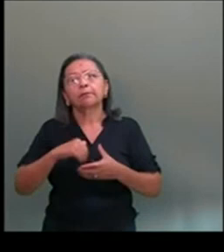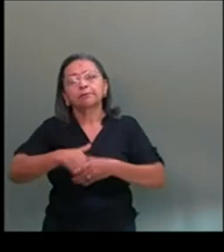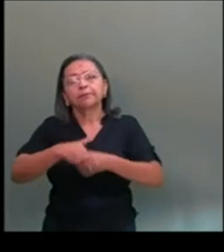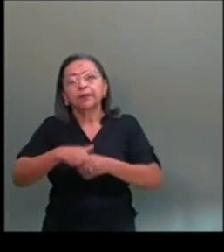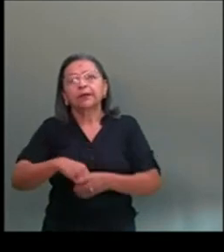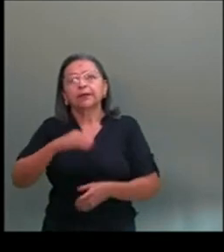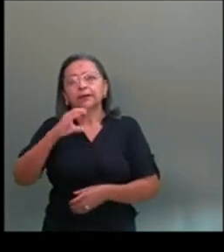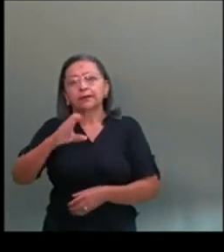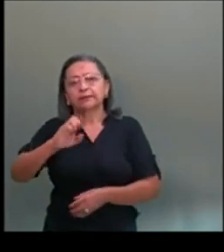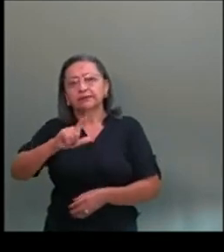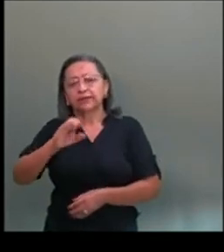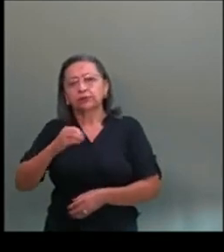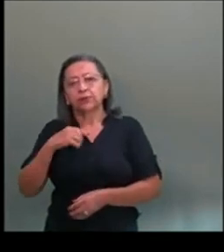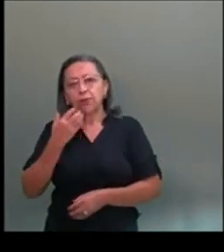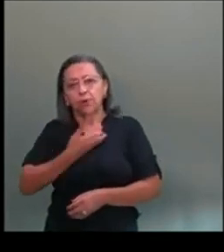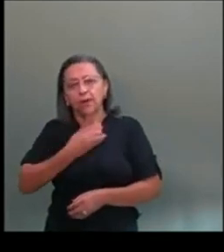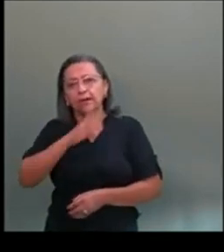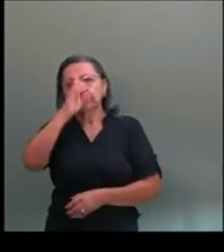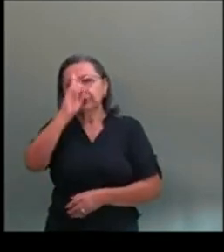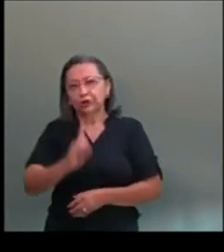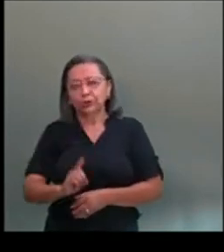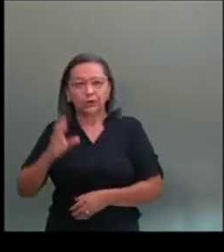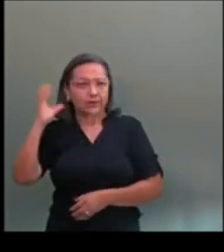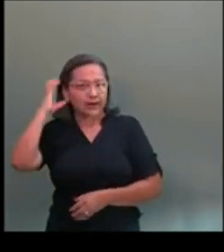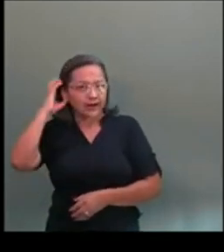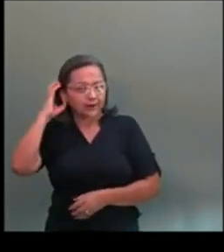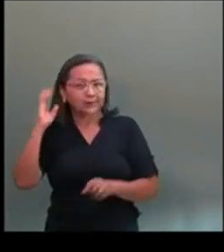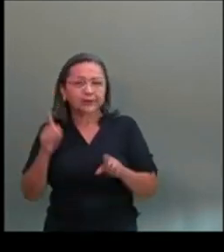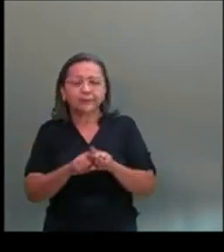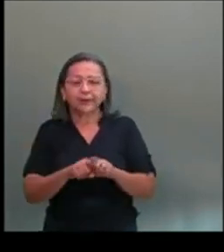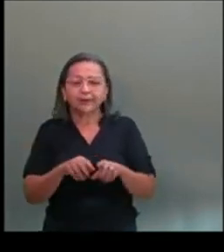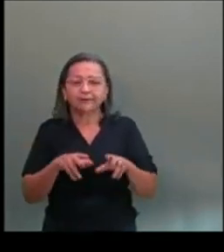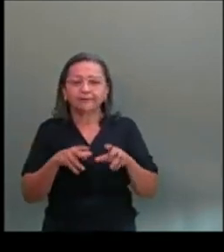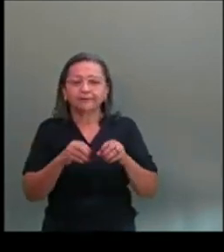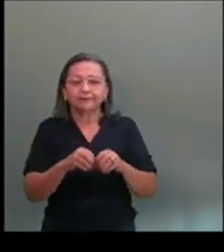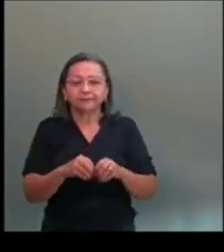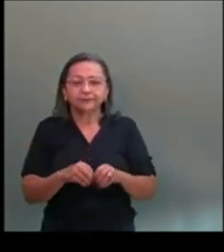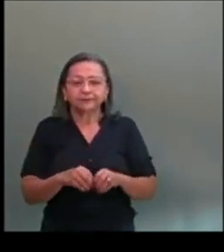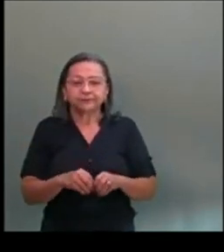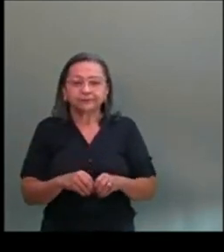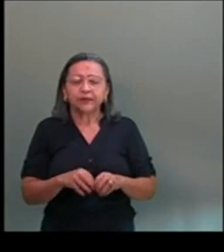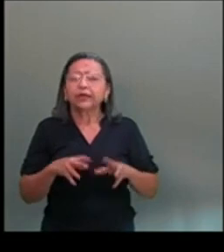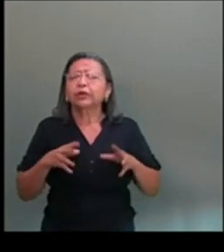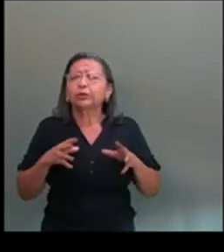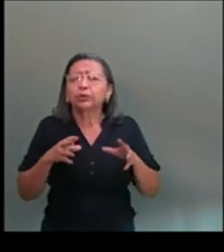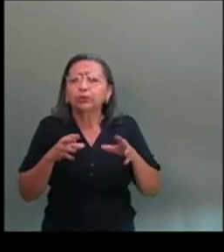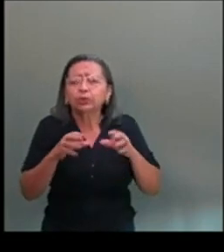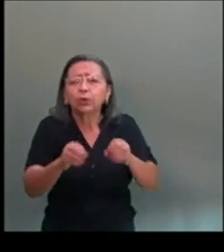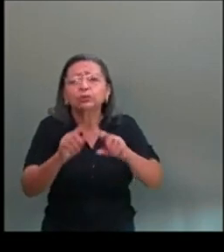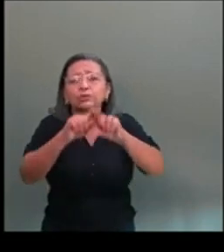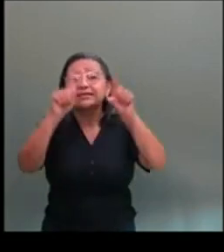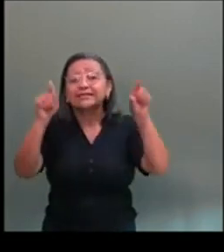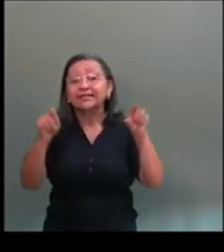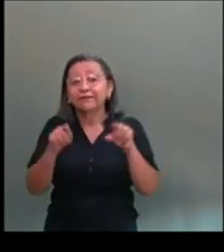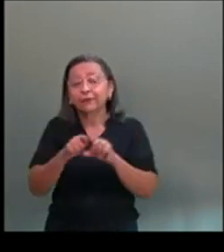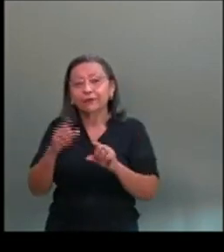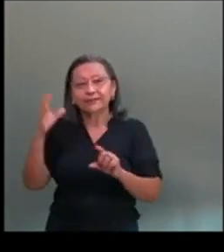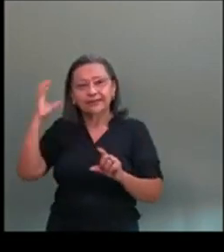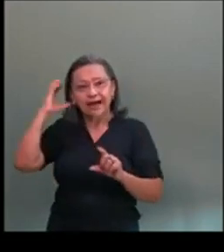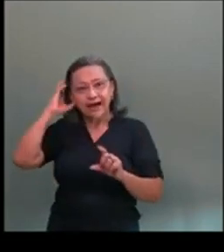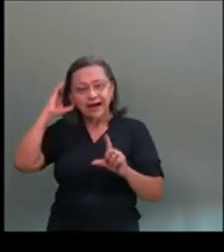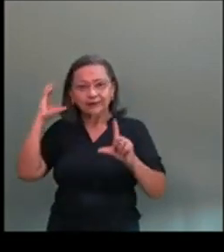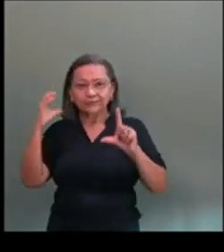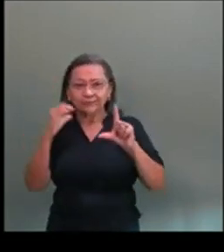rádio, diretor da rádio, os professores Jorge Duarte e Fernando Paulino, e todos os servidores da agência e da rádio,